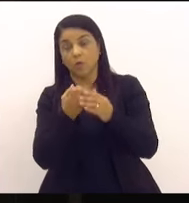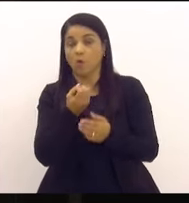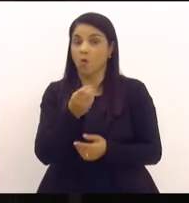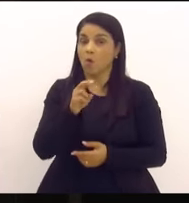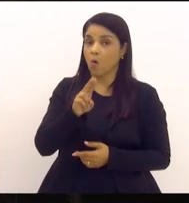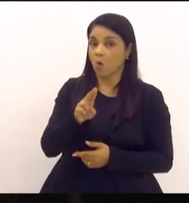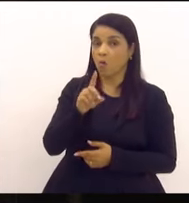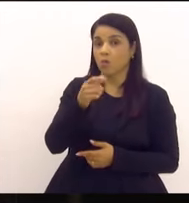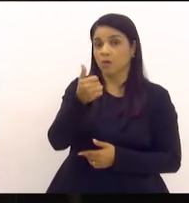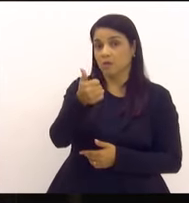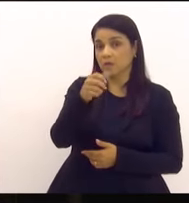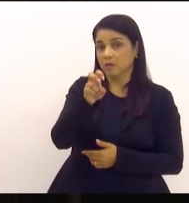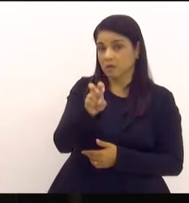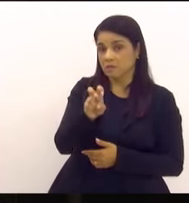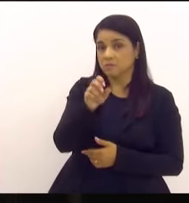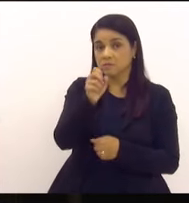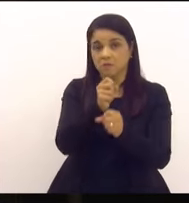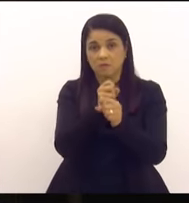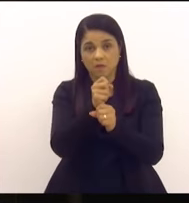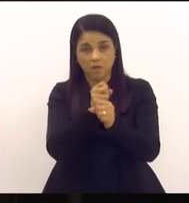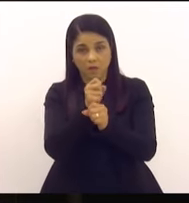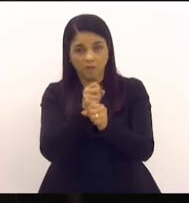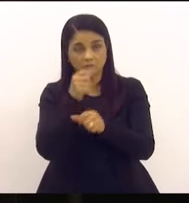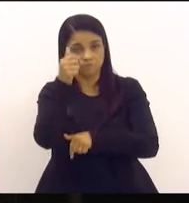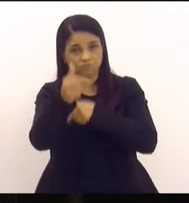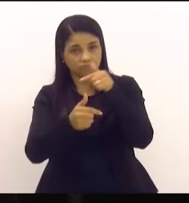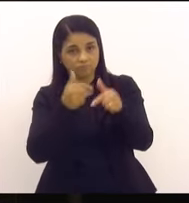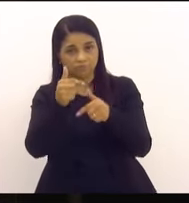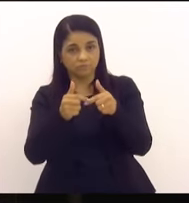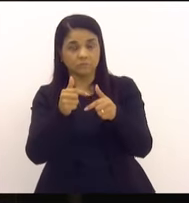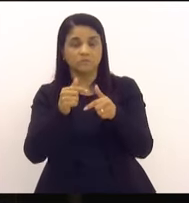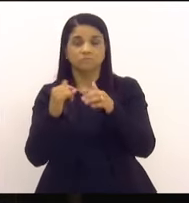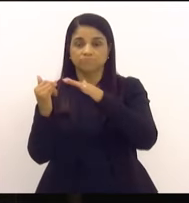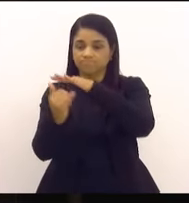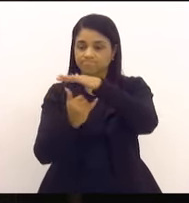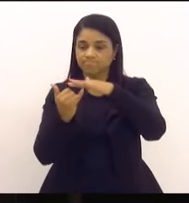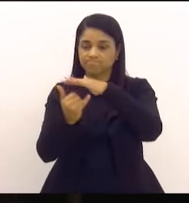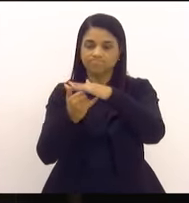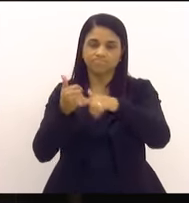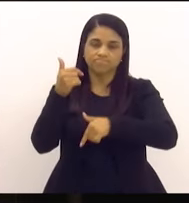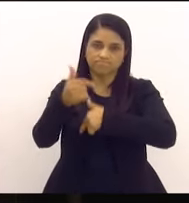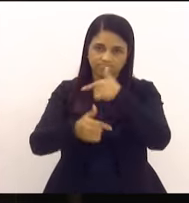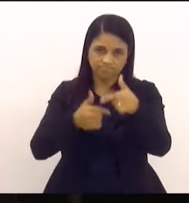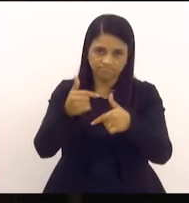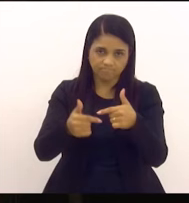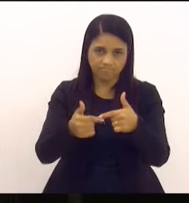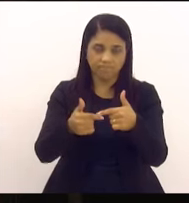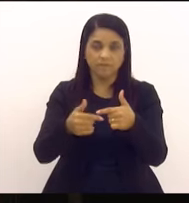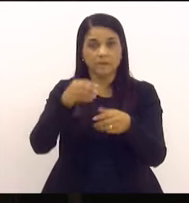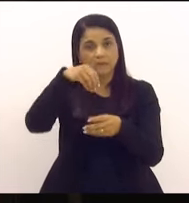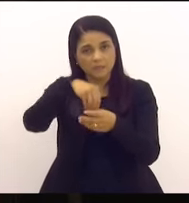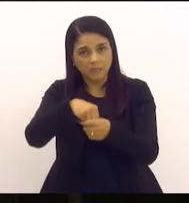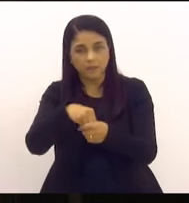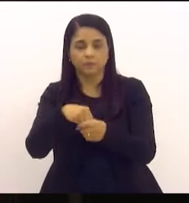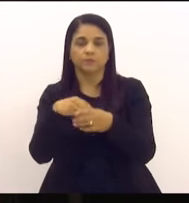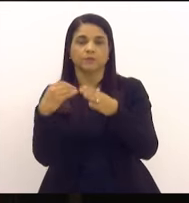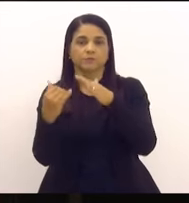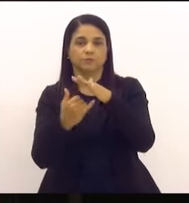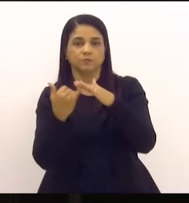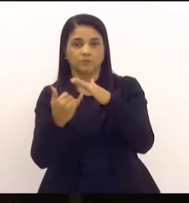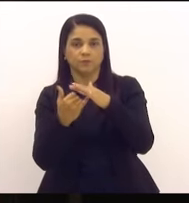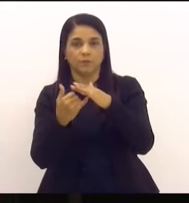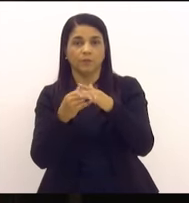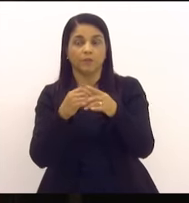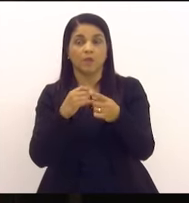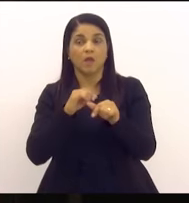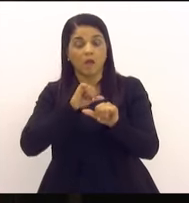anos de exercício das funções dentro da instituição. E observem bem que a